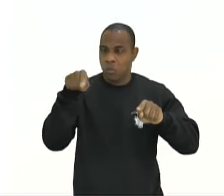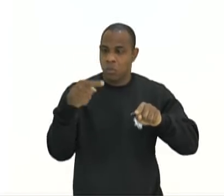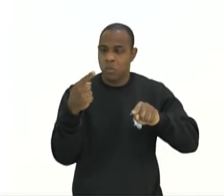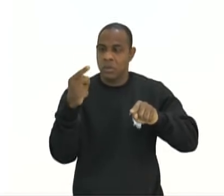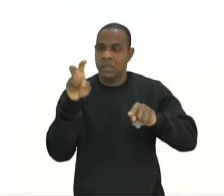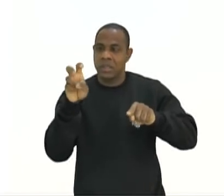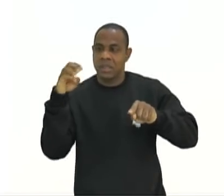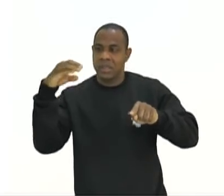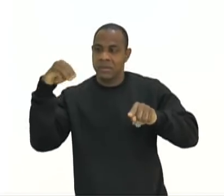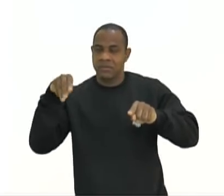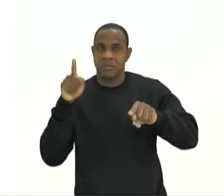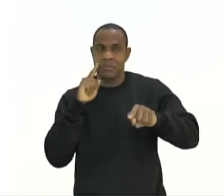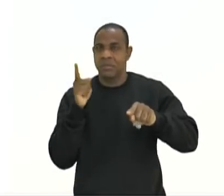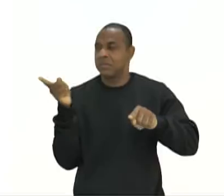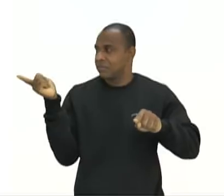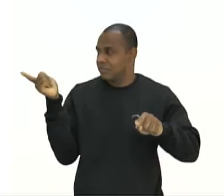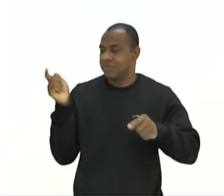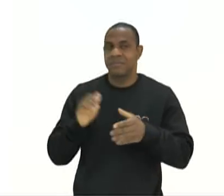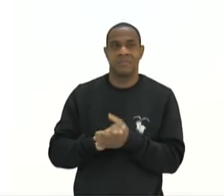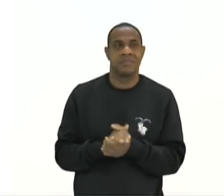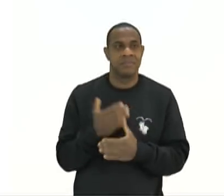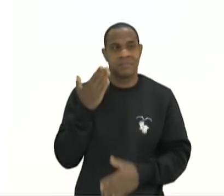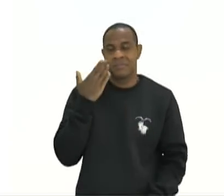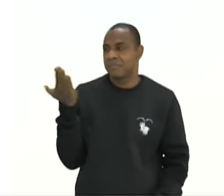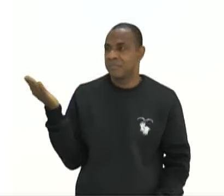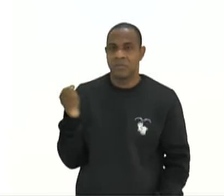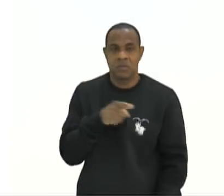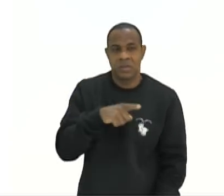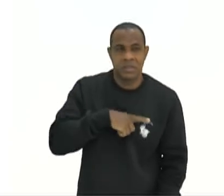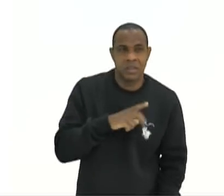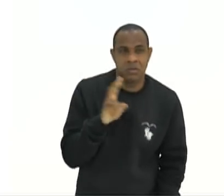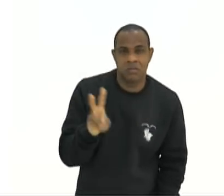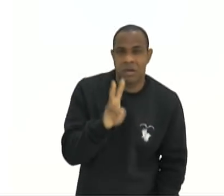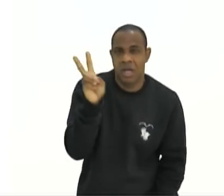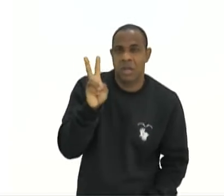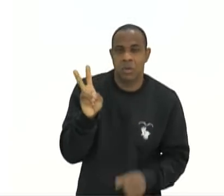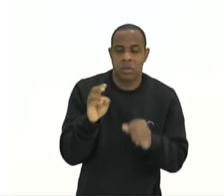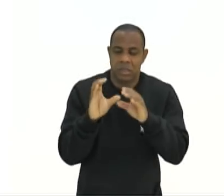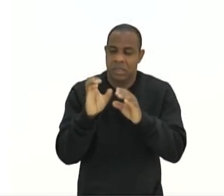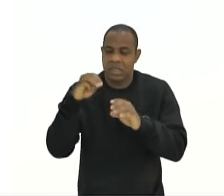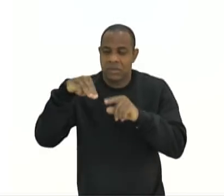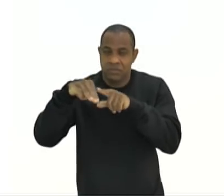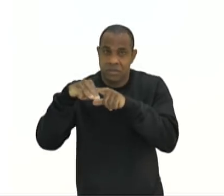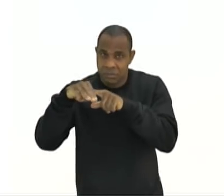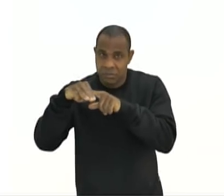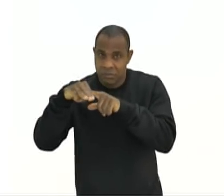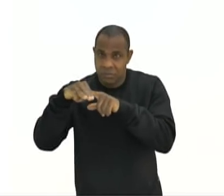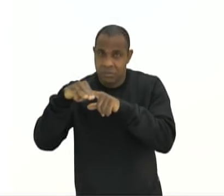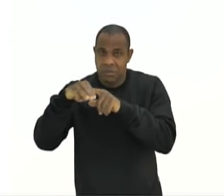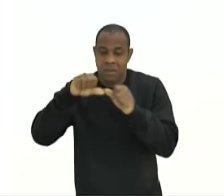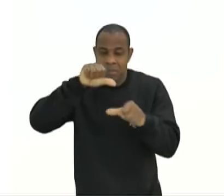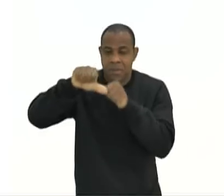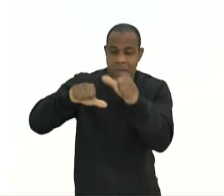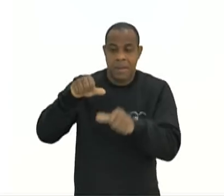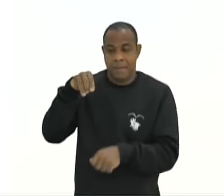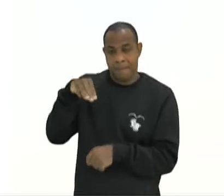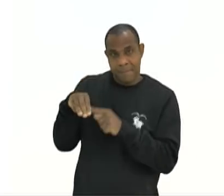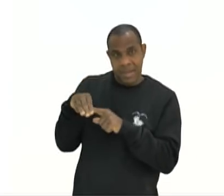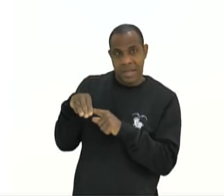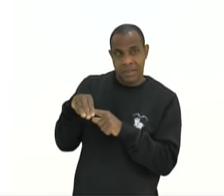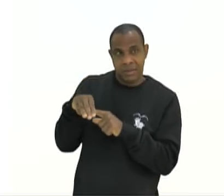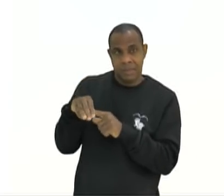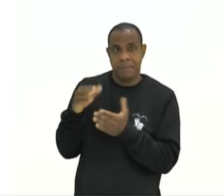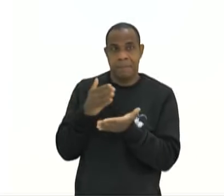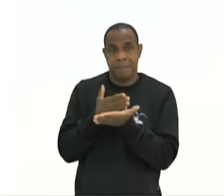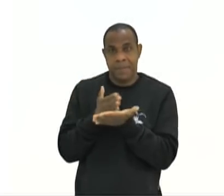dei em aulas anteriores, fica para vocês ali. Quando você tem um valor que está definido em centímetro para você converter para metro, pega a